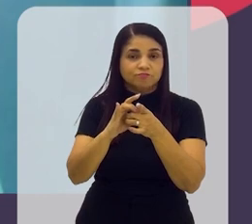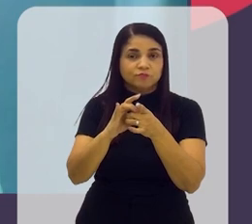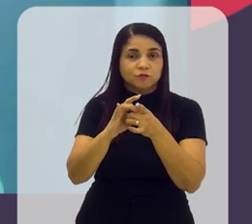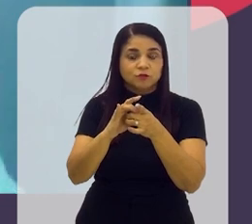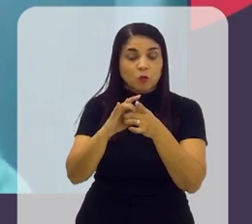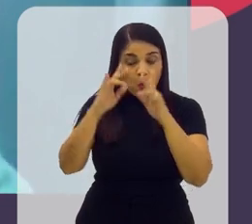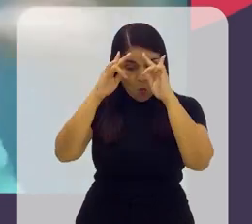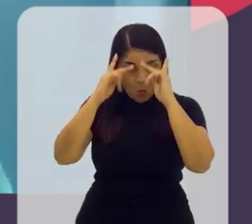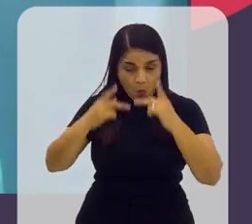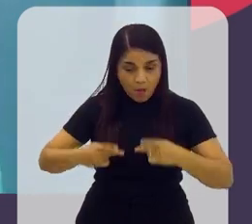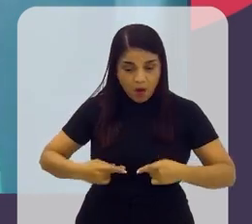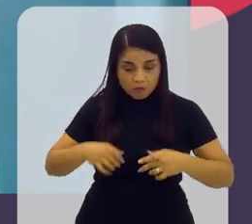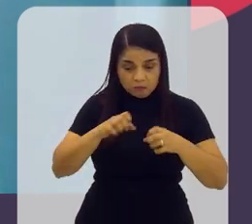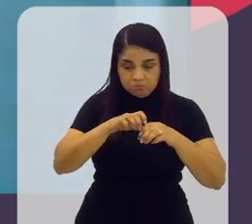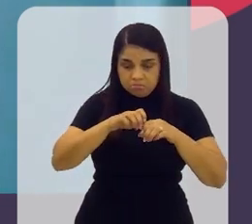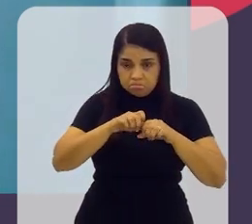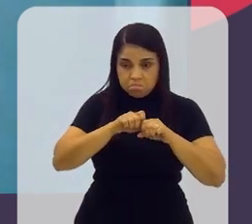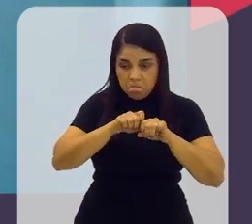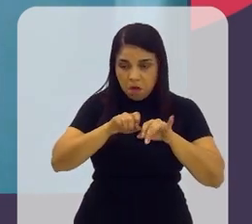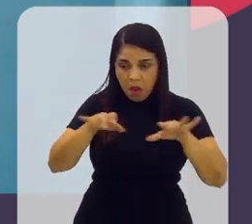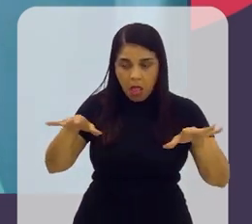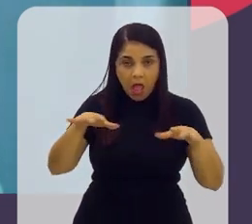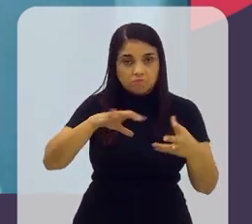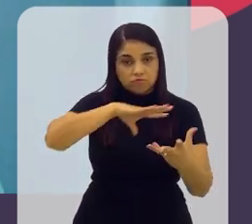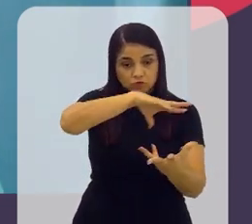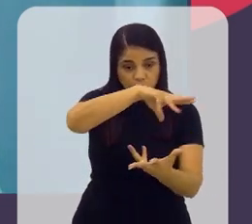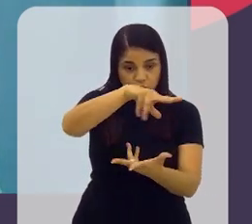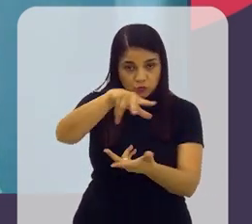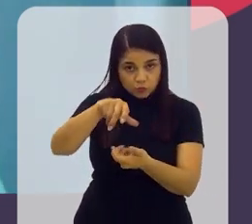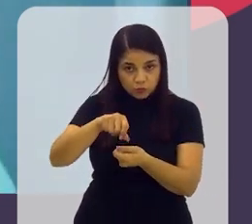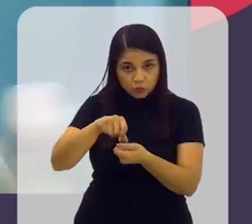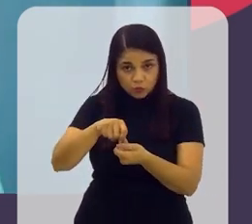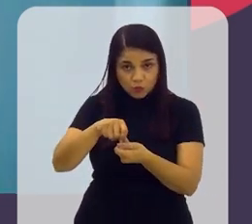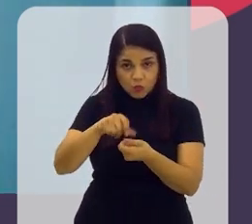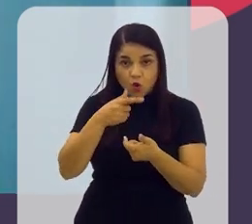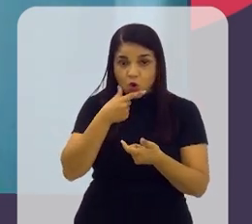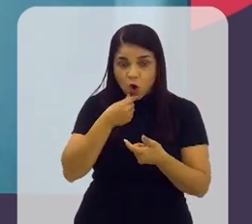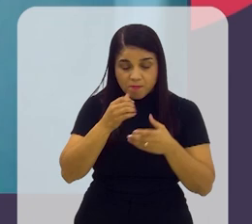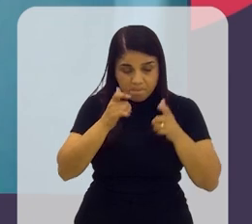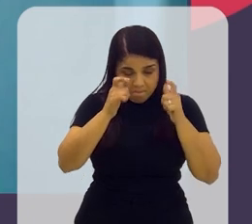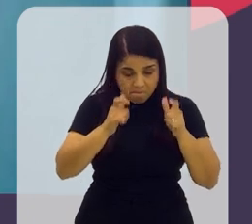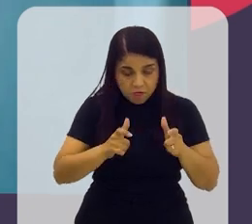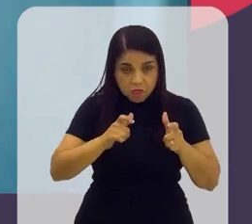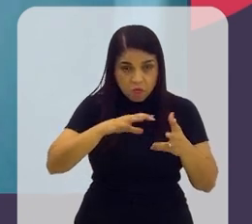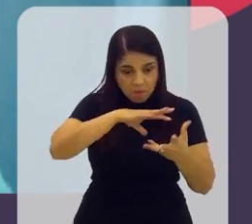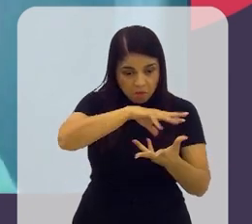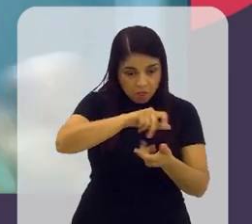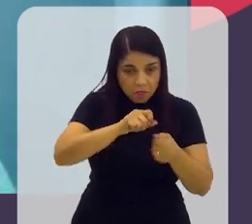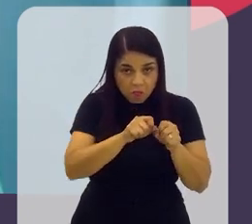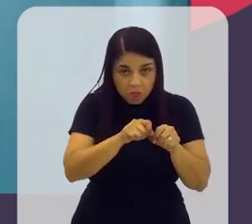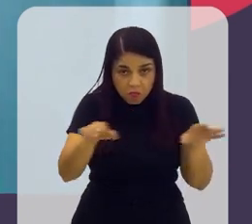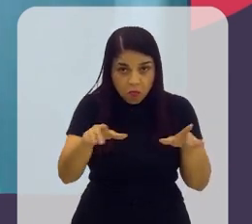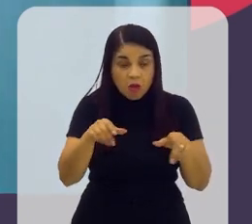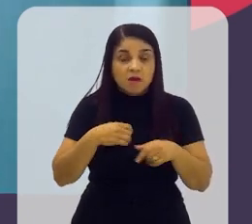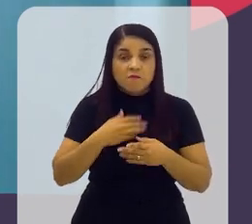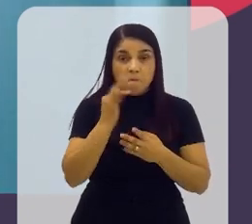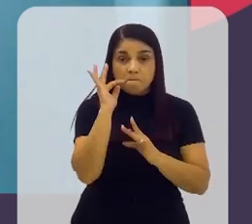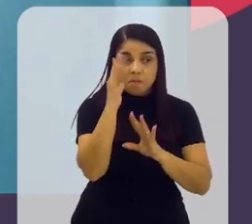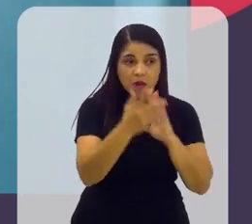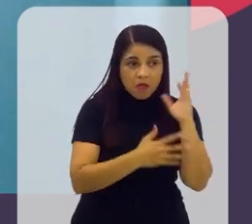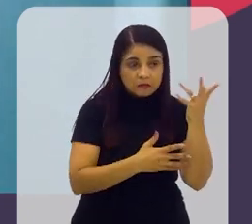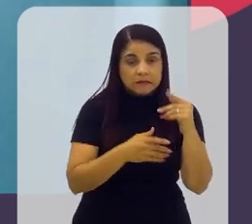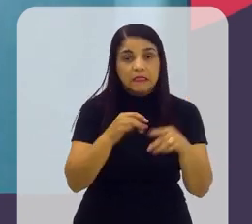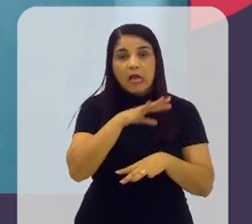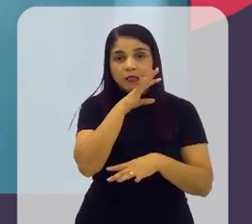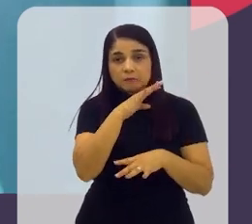humana no globo terrestre. Então, assim, por onde o homem se expandiu, a gente acabou levando plantas e outros animais. E a